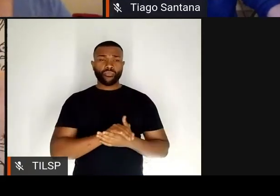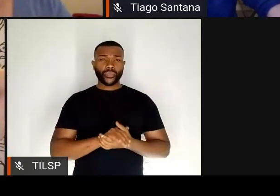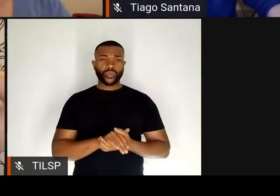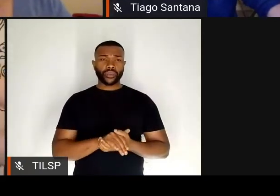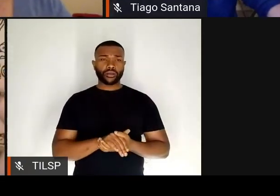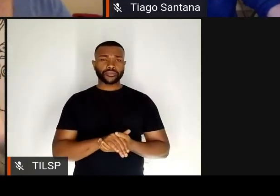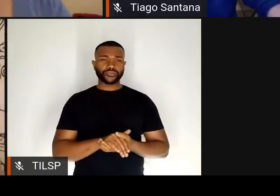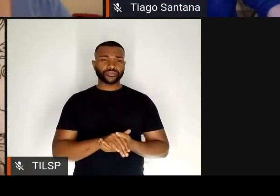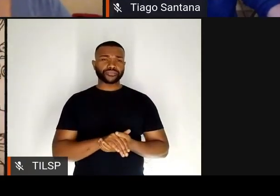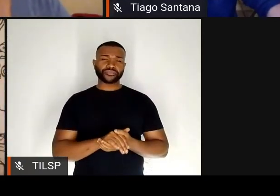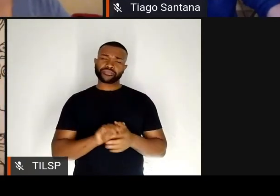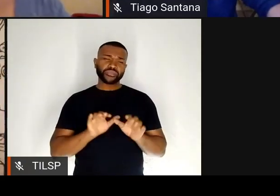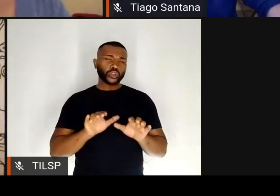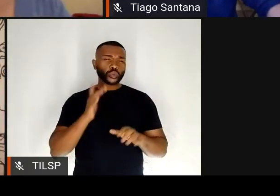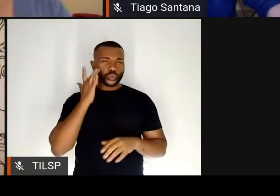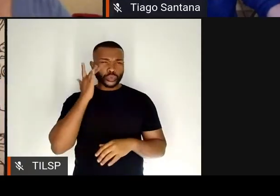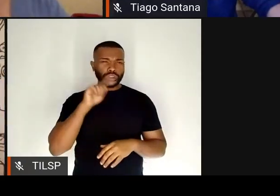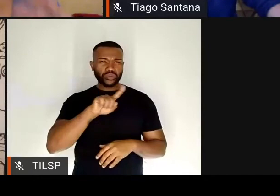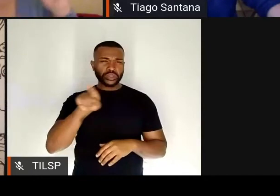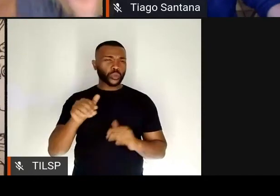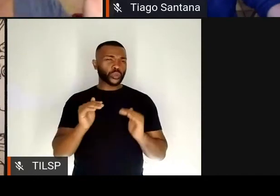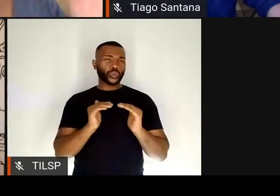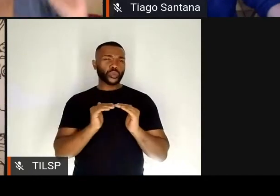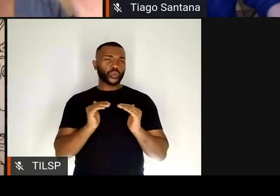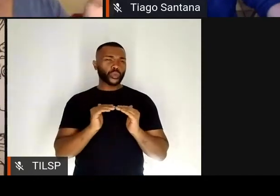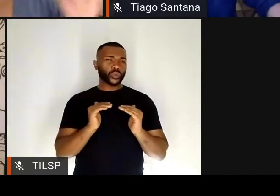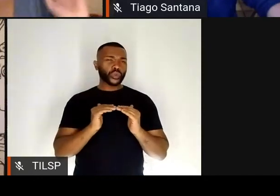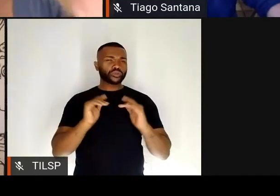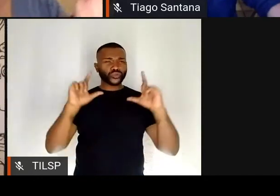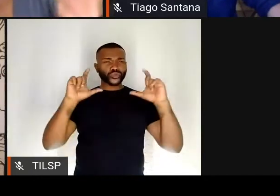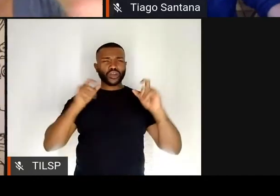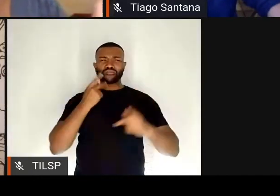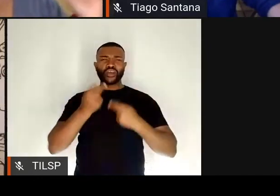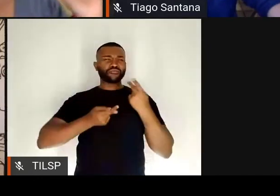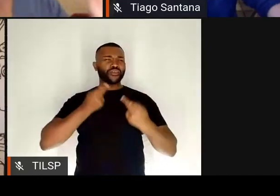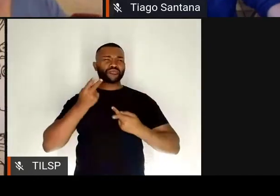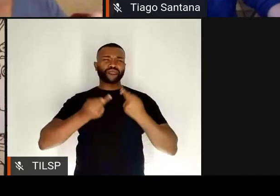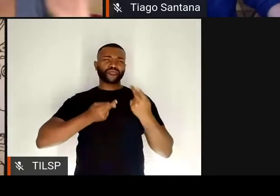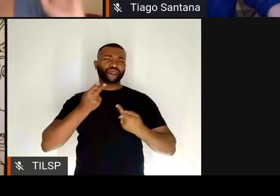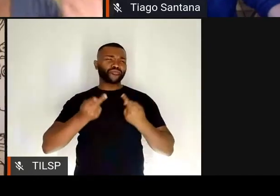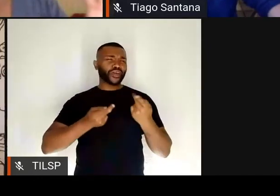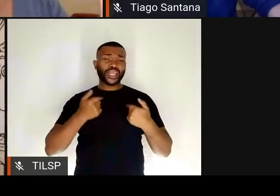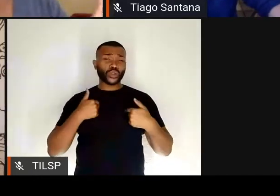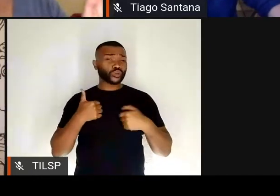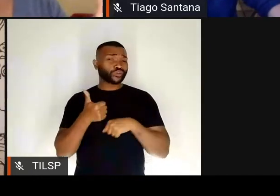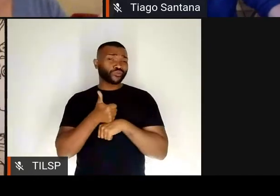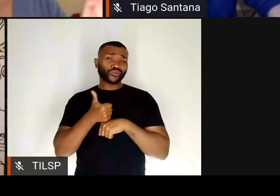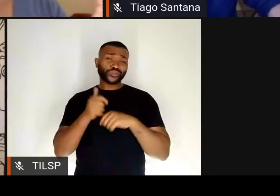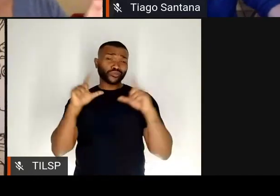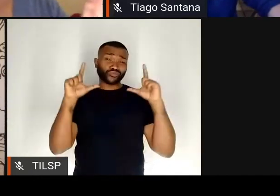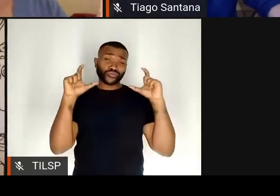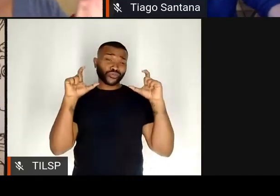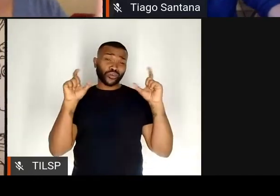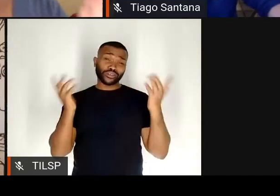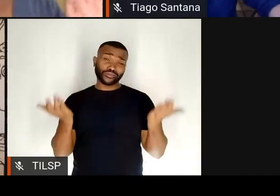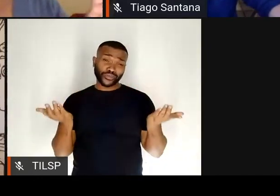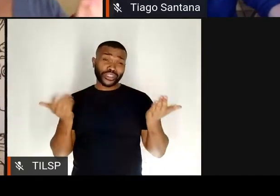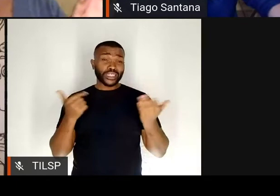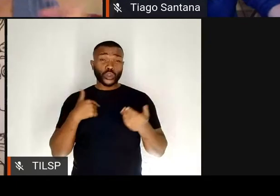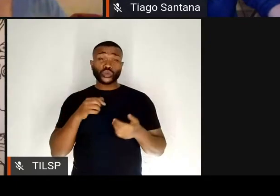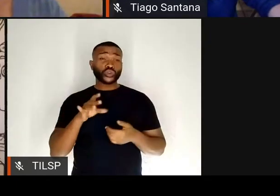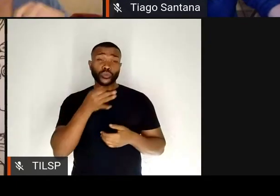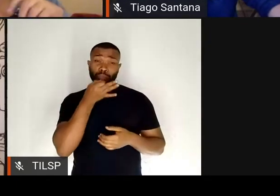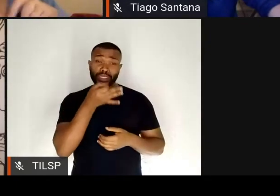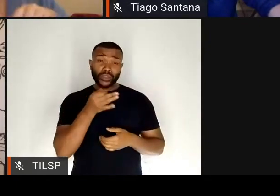Com isso, não sei se vocês concordam, os fotógrafos aí, que eu só fico falando, mas eu não sou fotógrafa, só palpito no trabalho